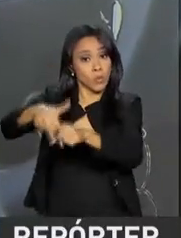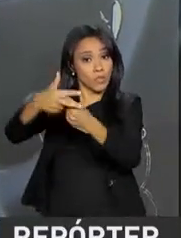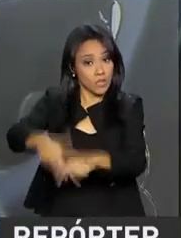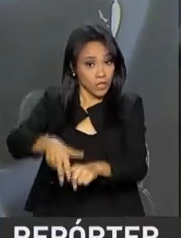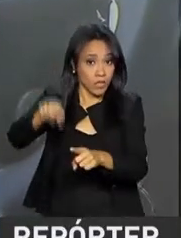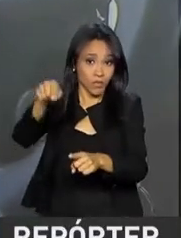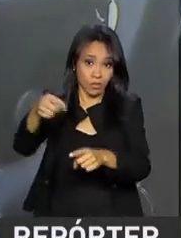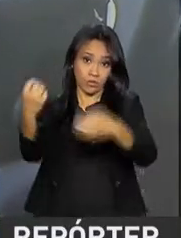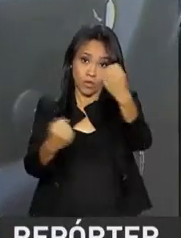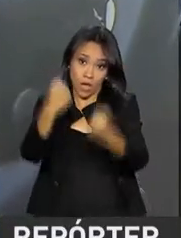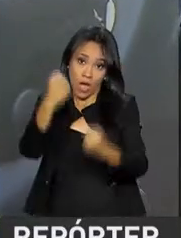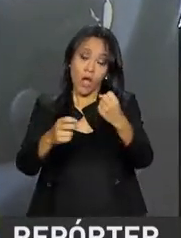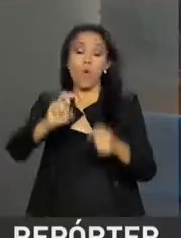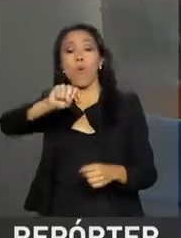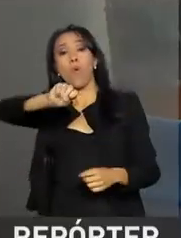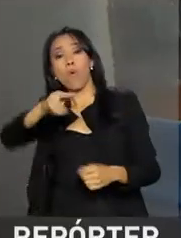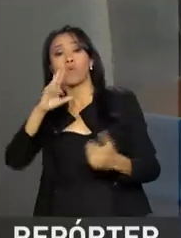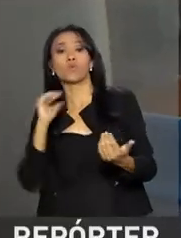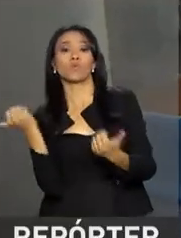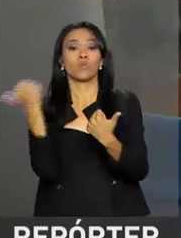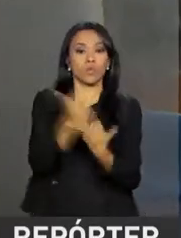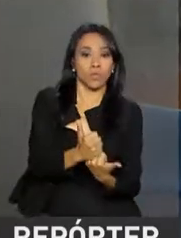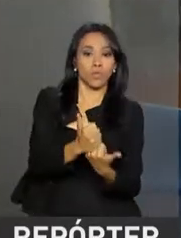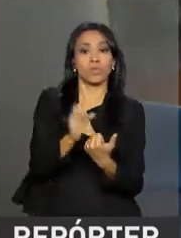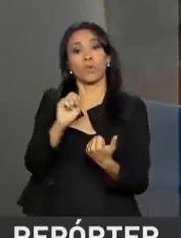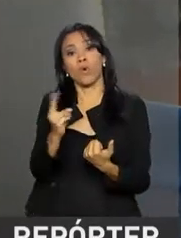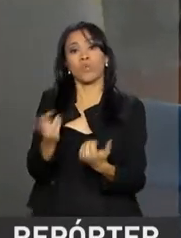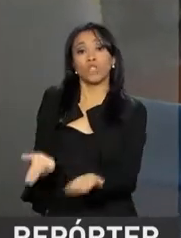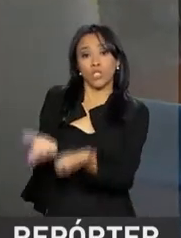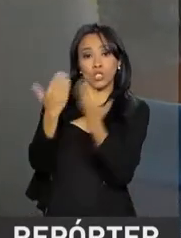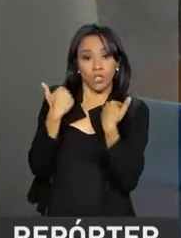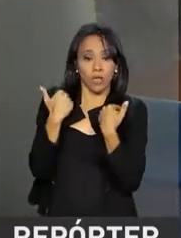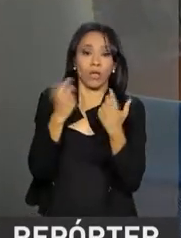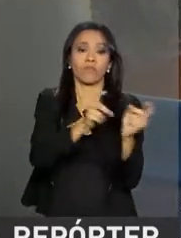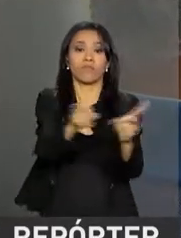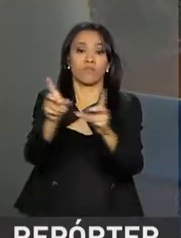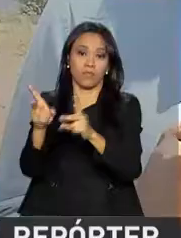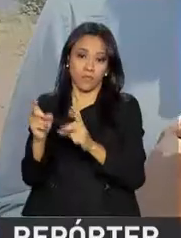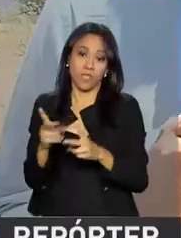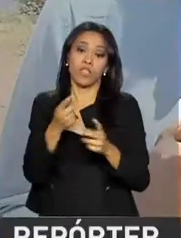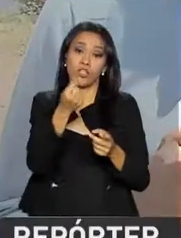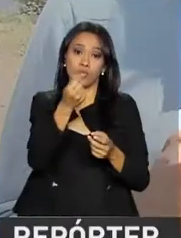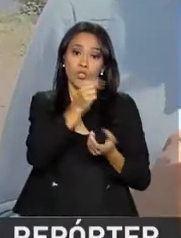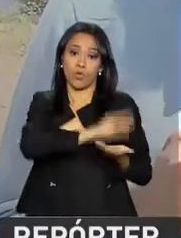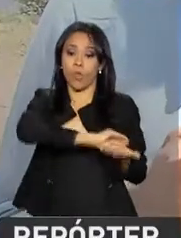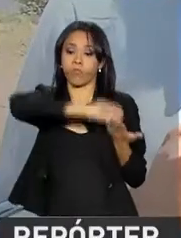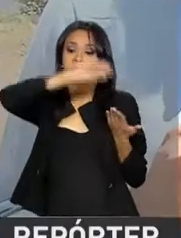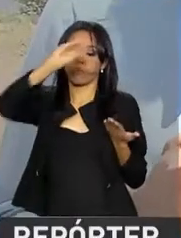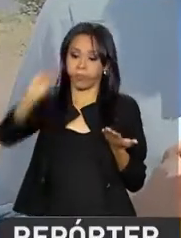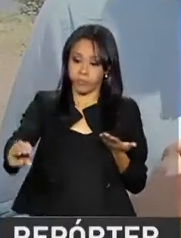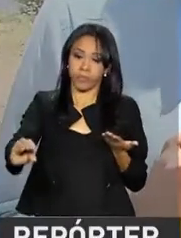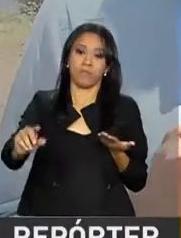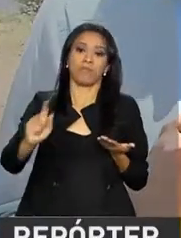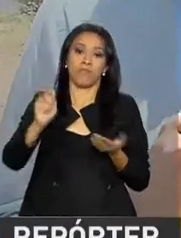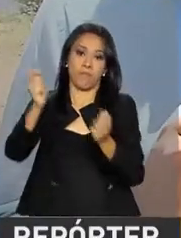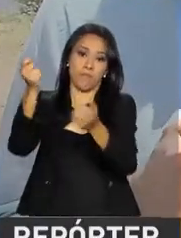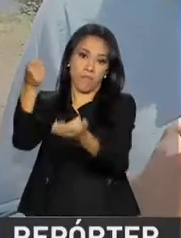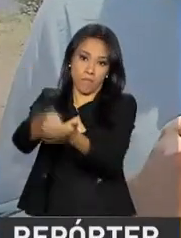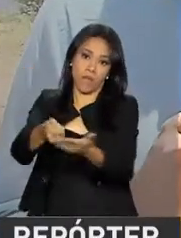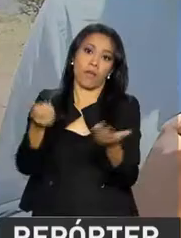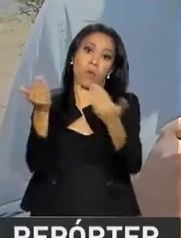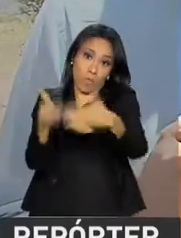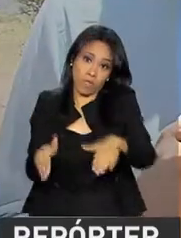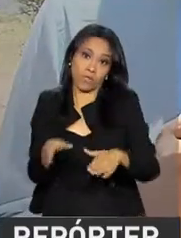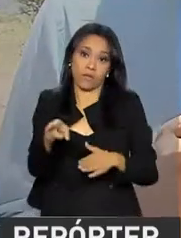produto substituição ou retirada do mercado reembolsando consumidor o brasil é um dos países com maior aumento